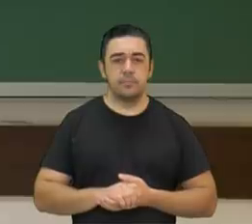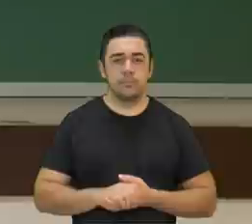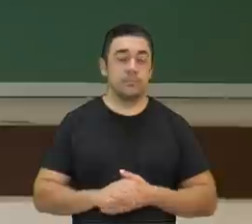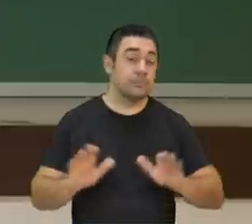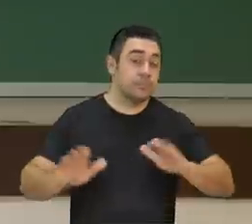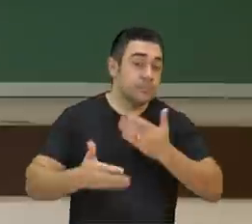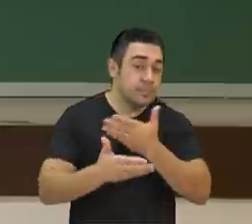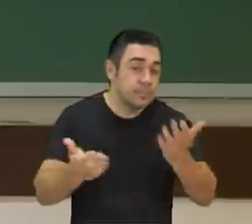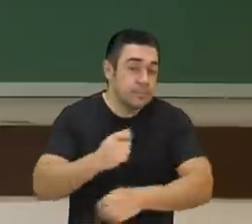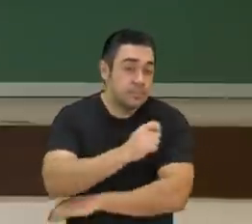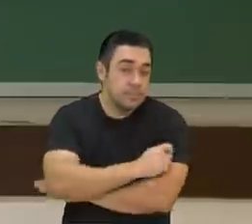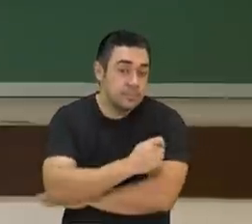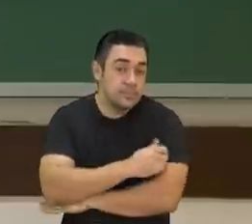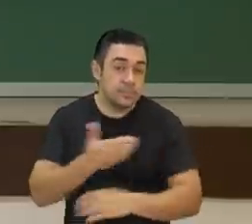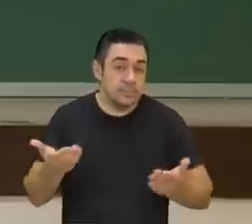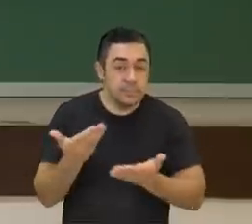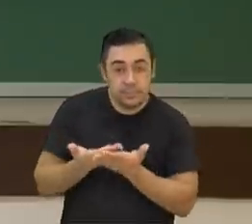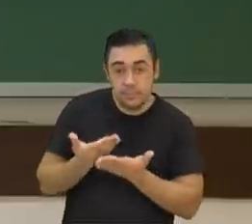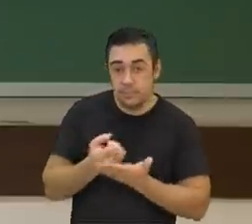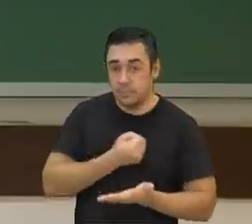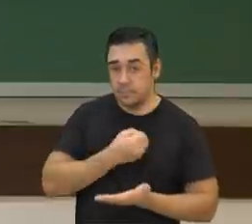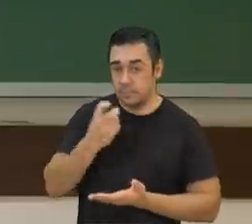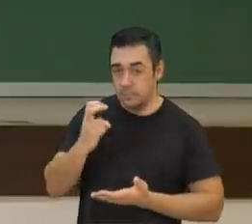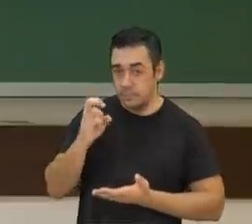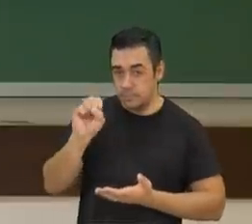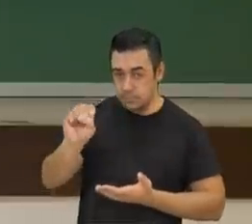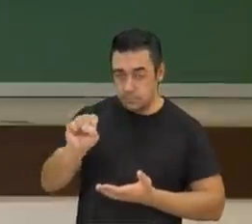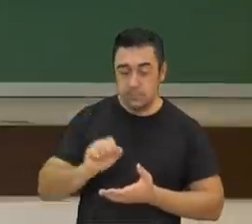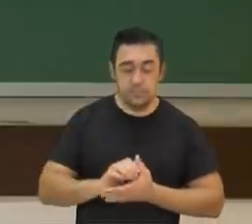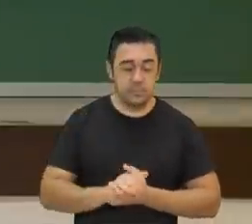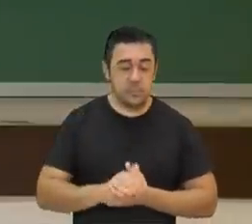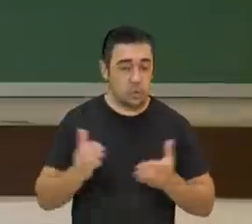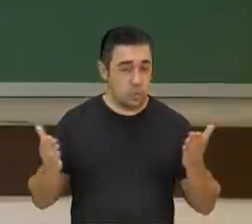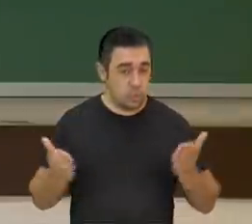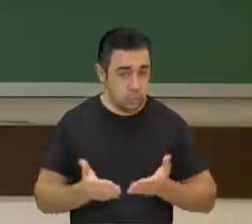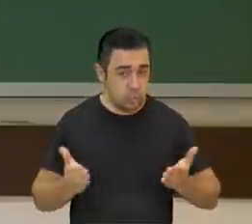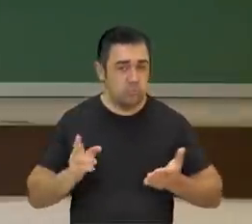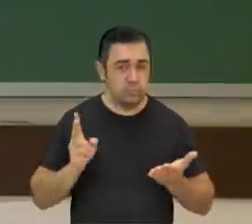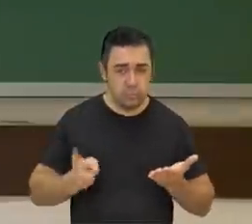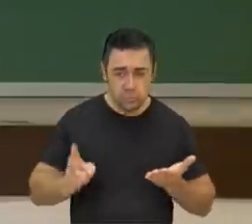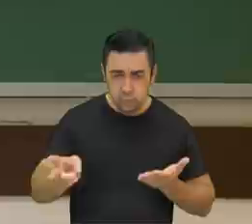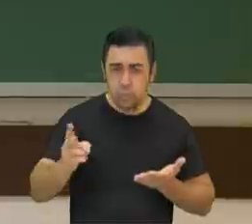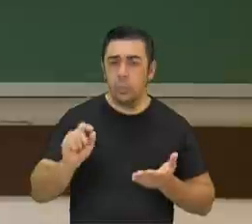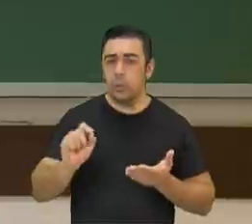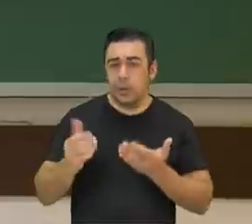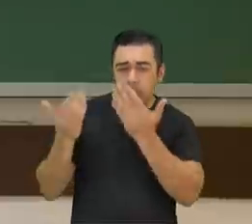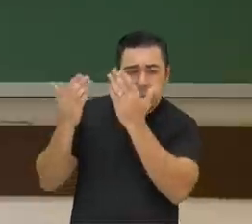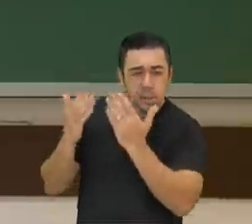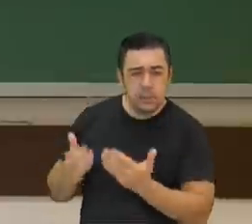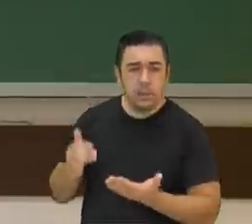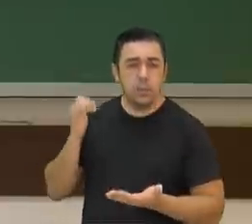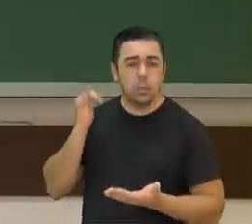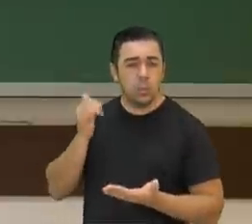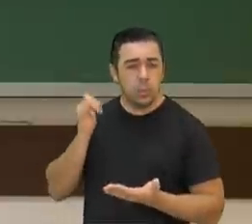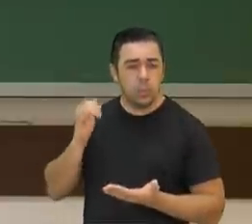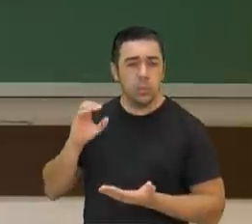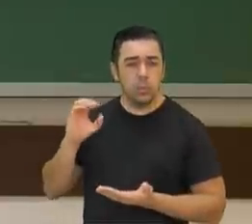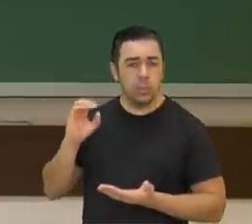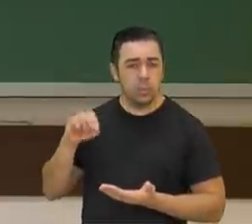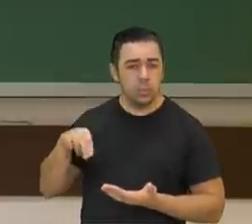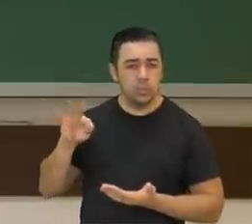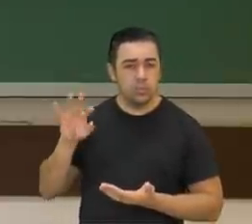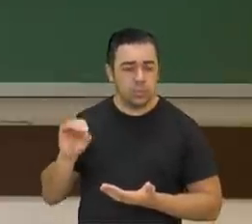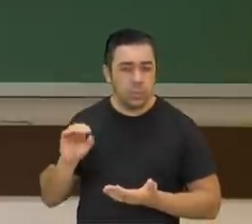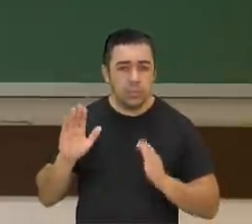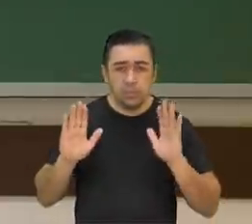Olá, alunos! Estamos agora na nossa aula 58. Hoje a gente vai continuar analisando os contos, mas a gente agora vai pegar uma